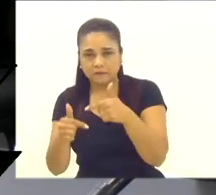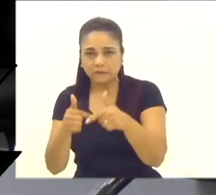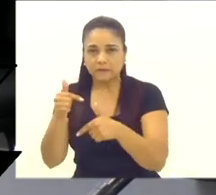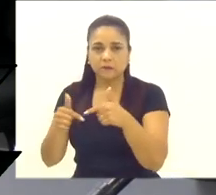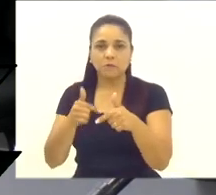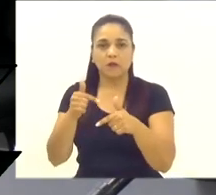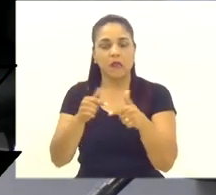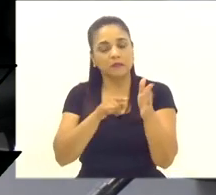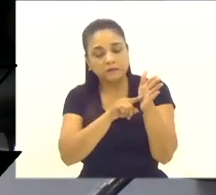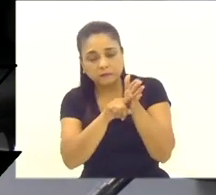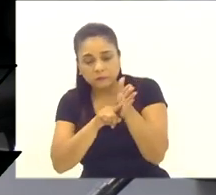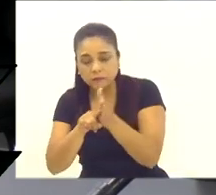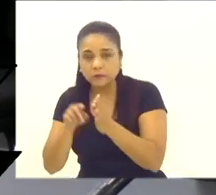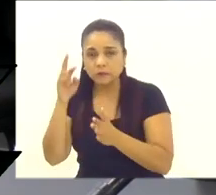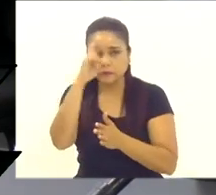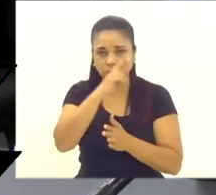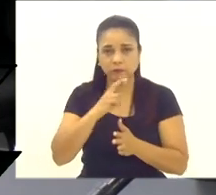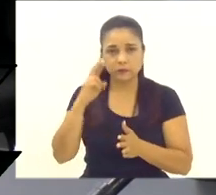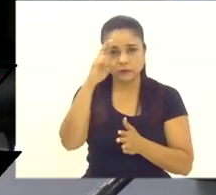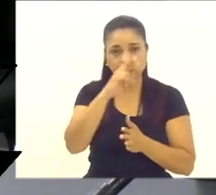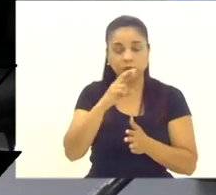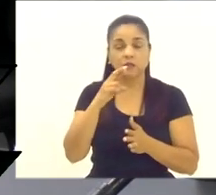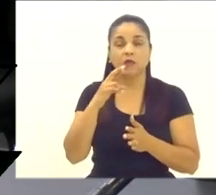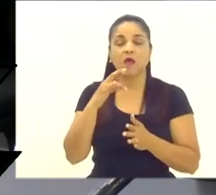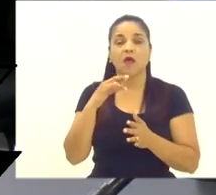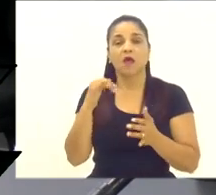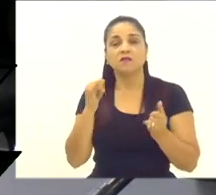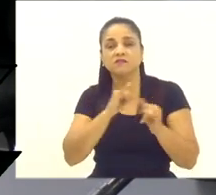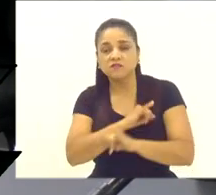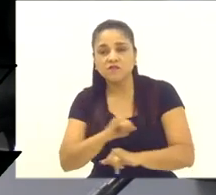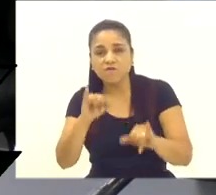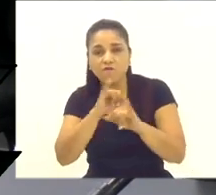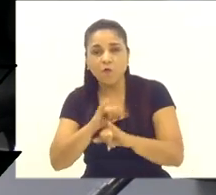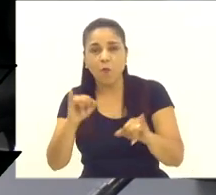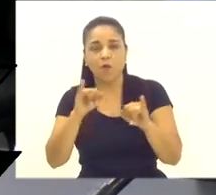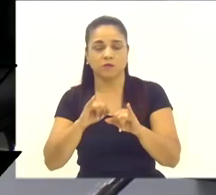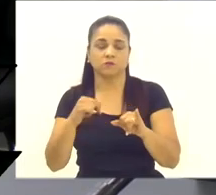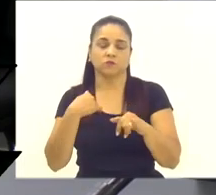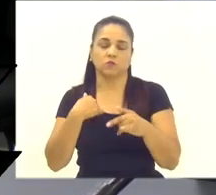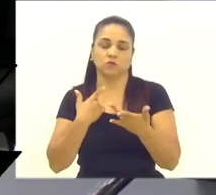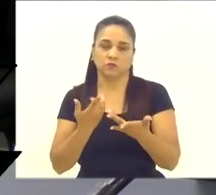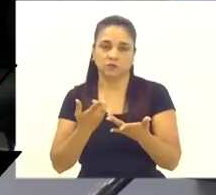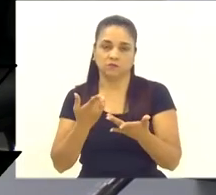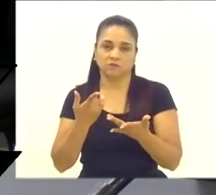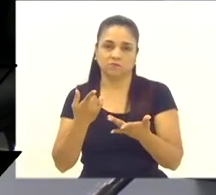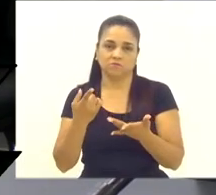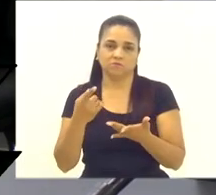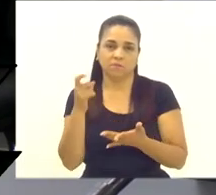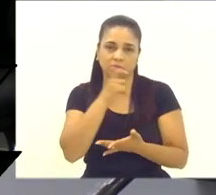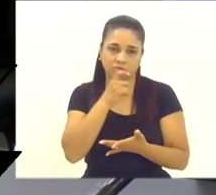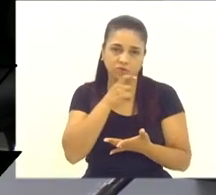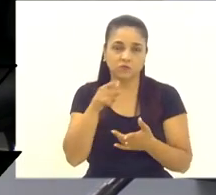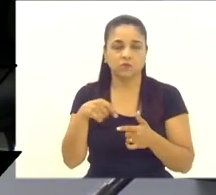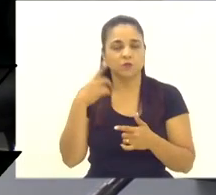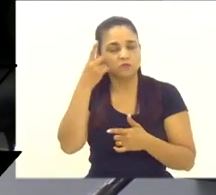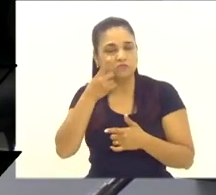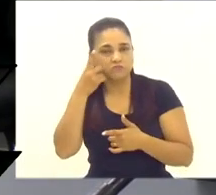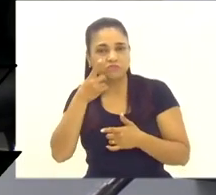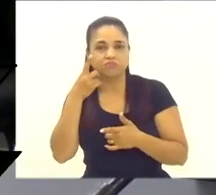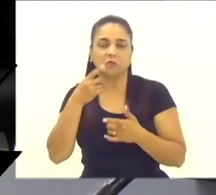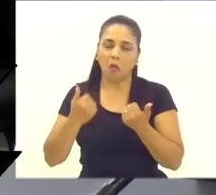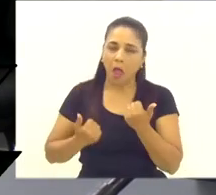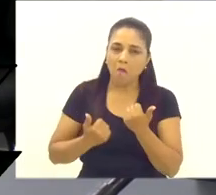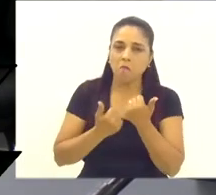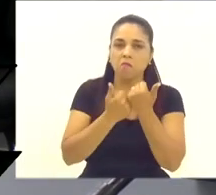das informações que são disseminadas por nós mesmos né pelas pelos partidários pelos